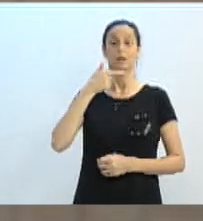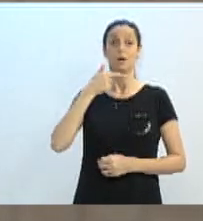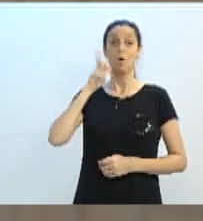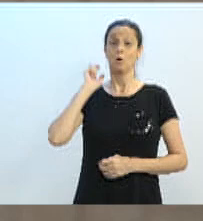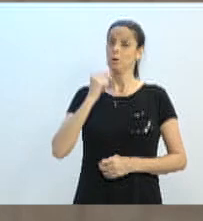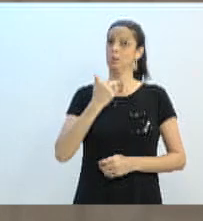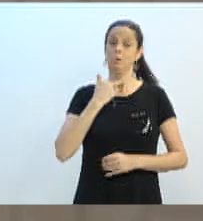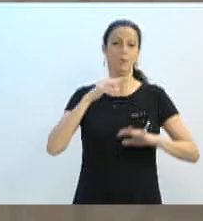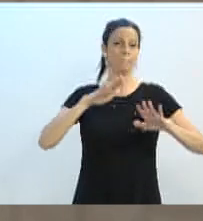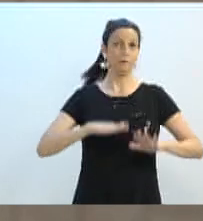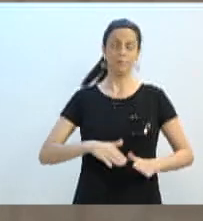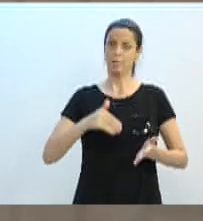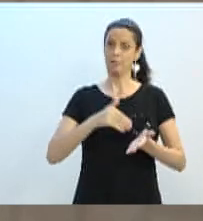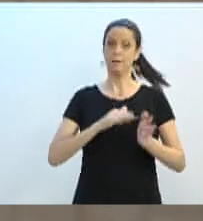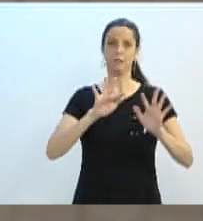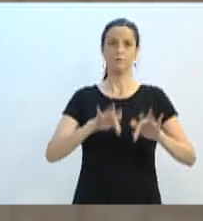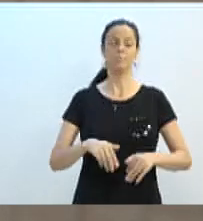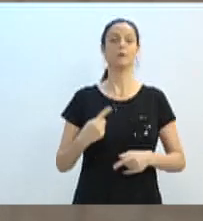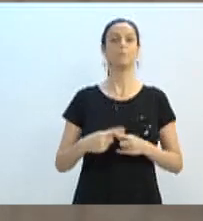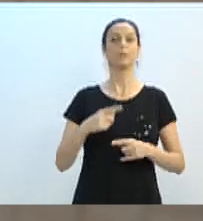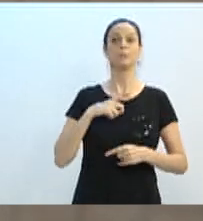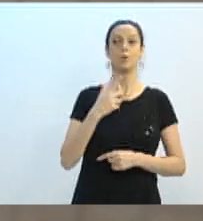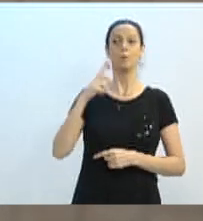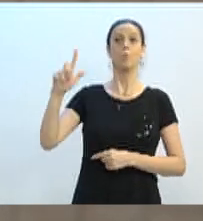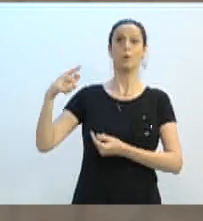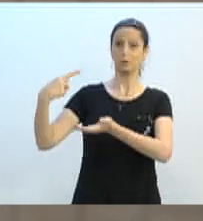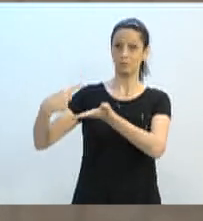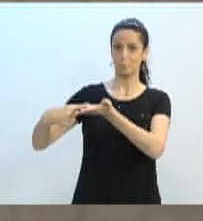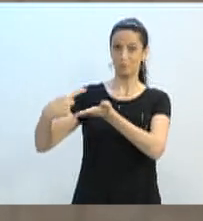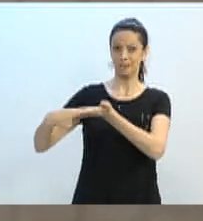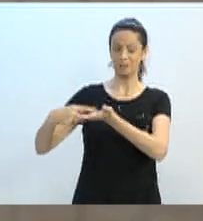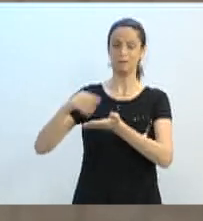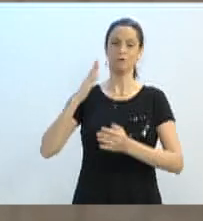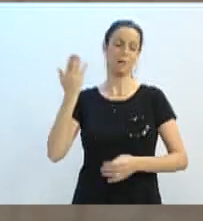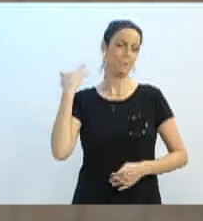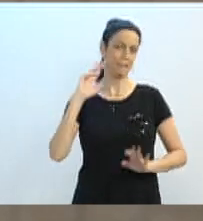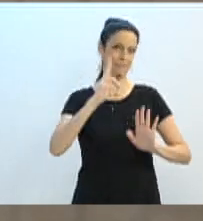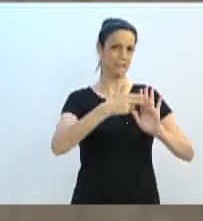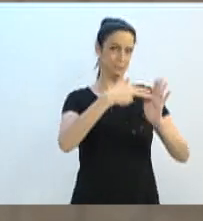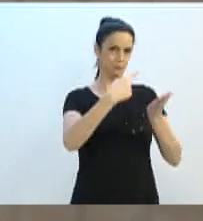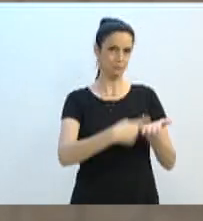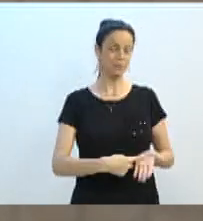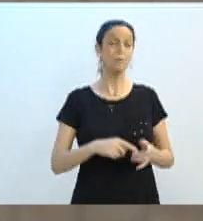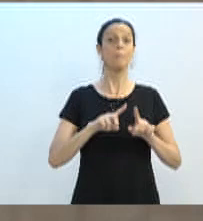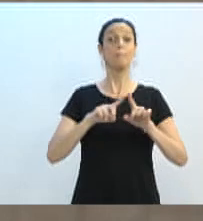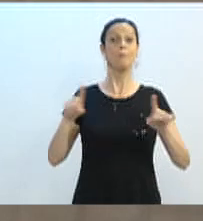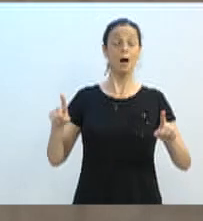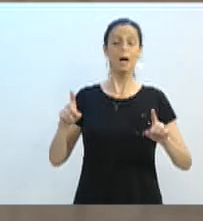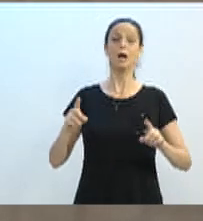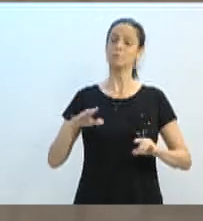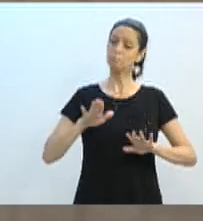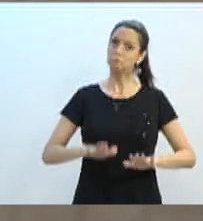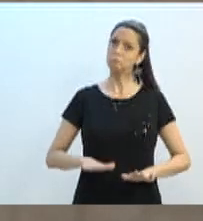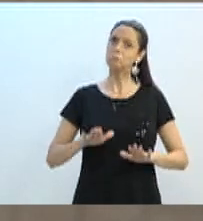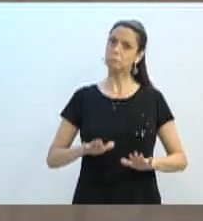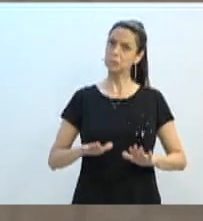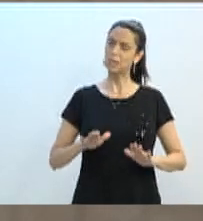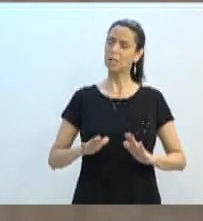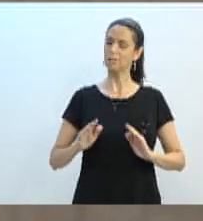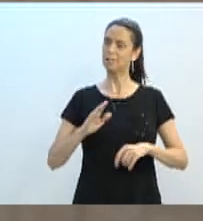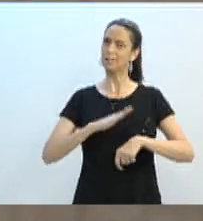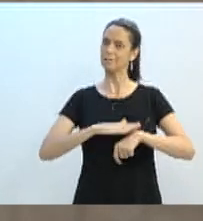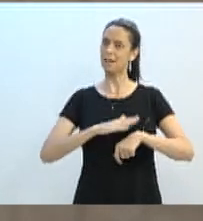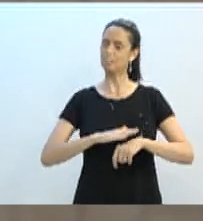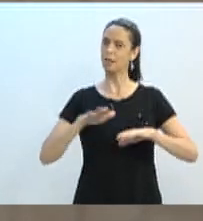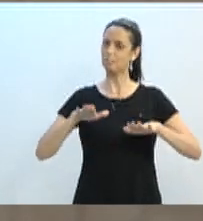em função de um compromisso que tinha assumido anteriormente, mas no período em que fiquei, eu